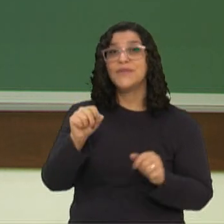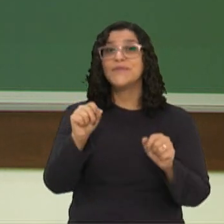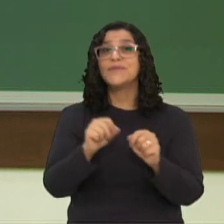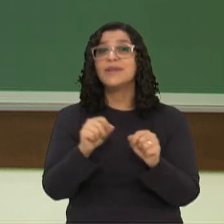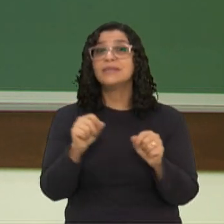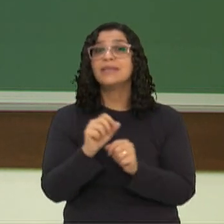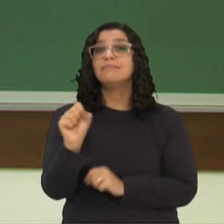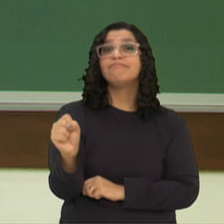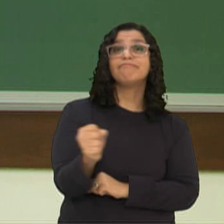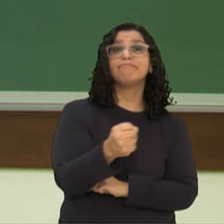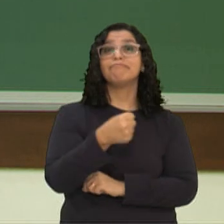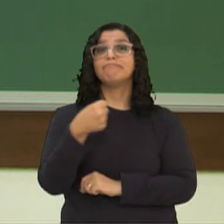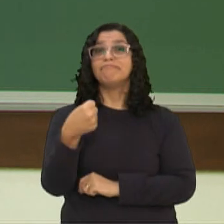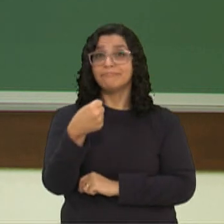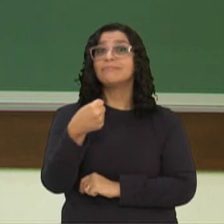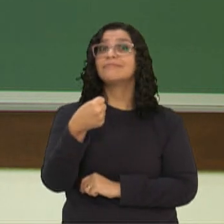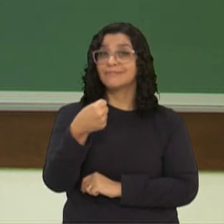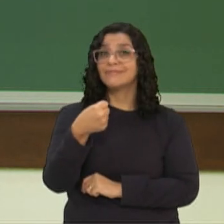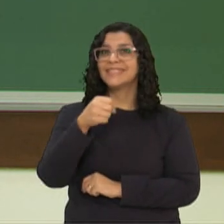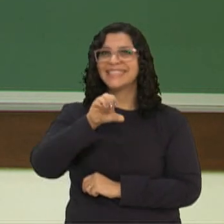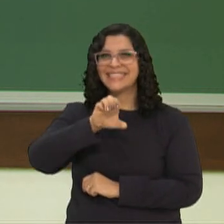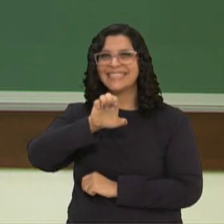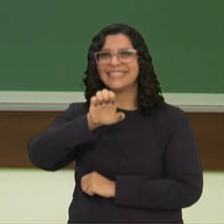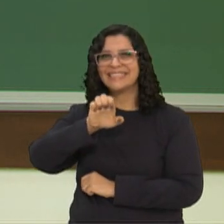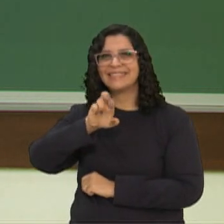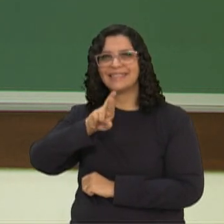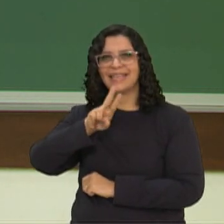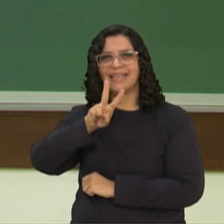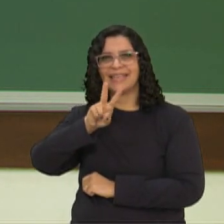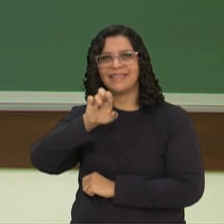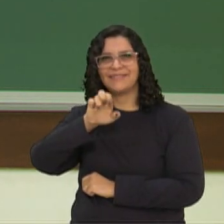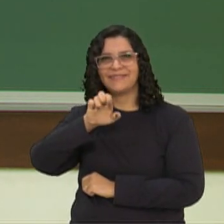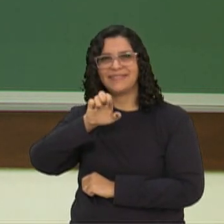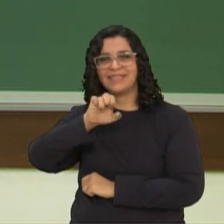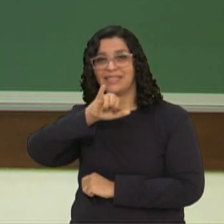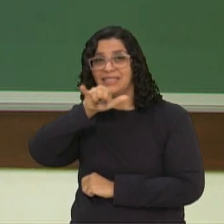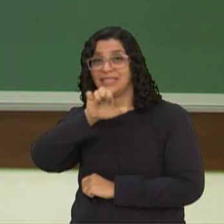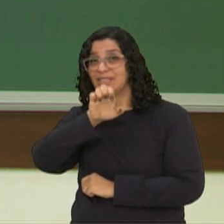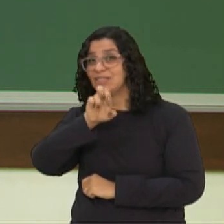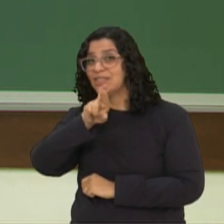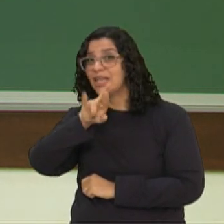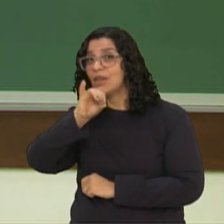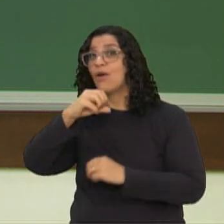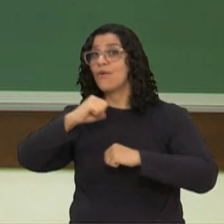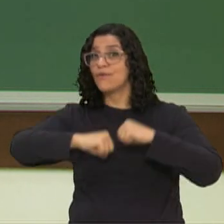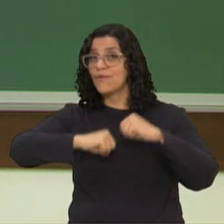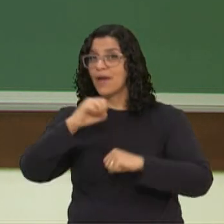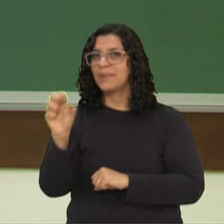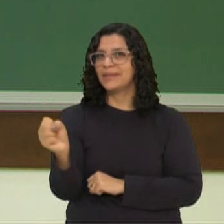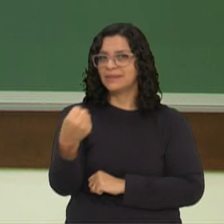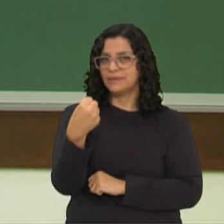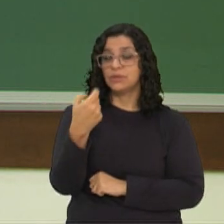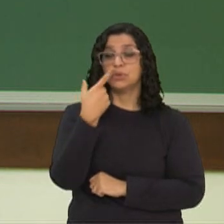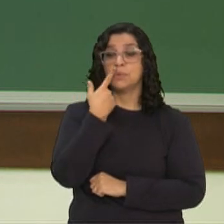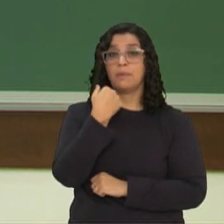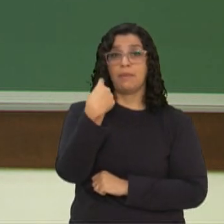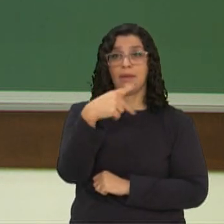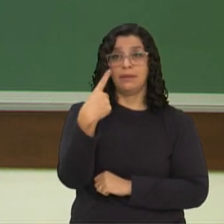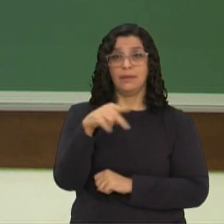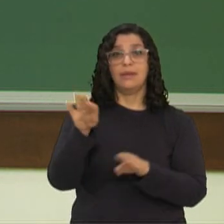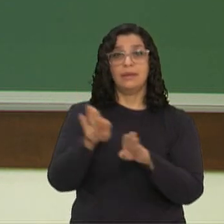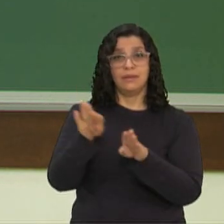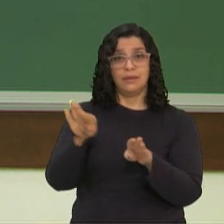né, lá da Inglaterra, e aí o pai dele pegou ele para trabalhar